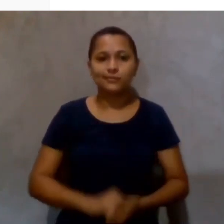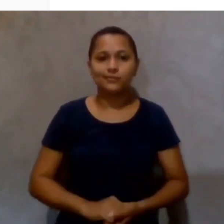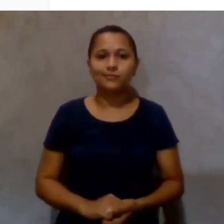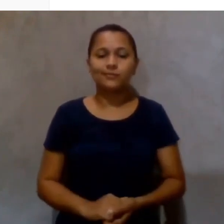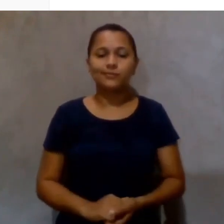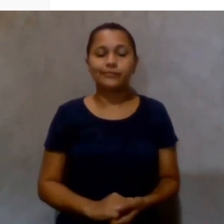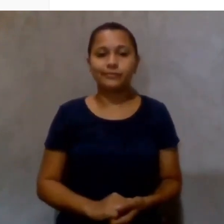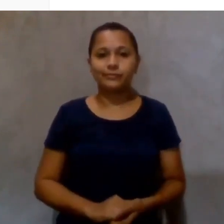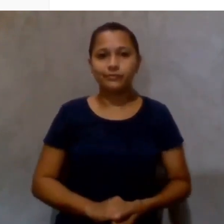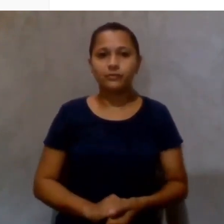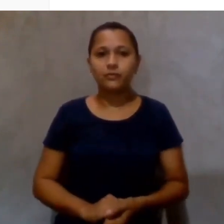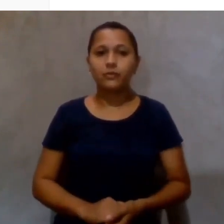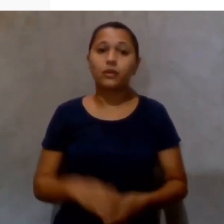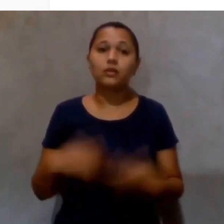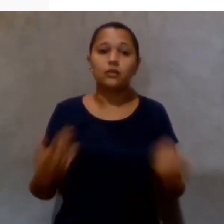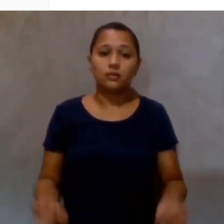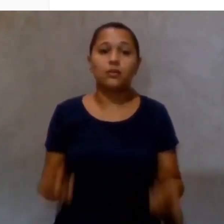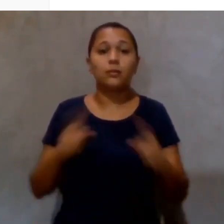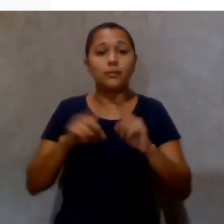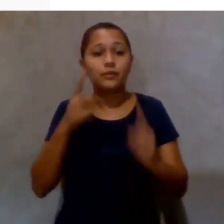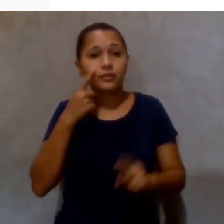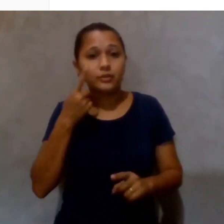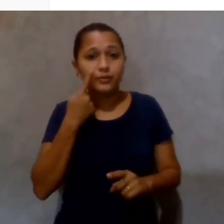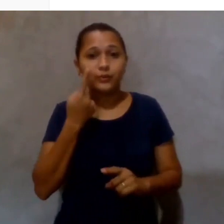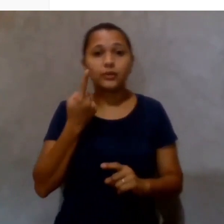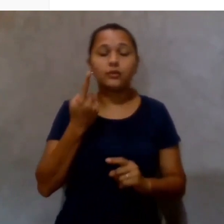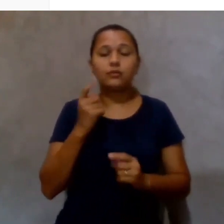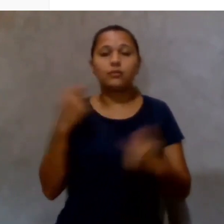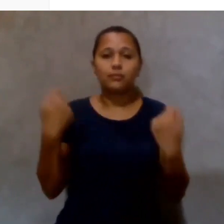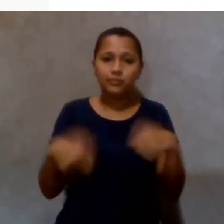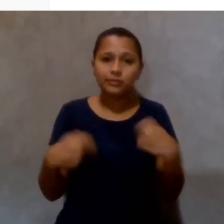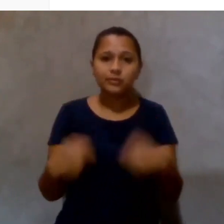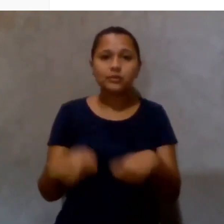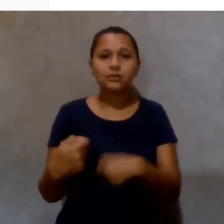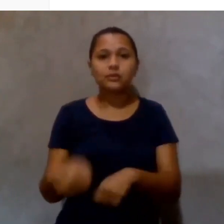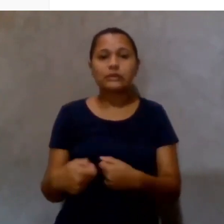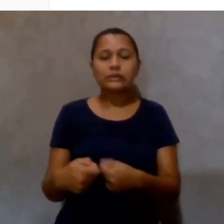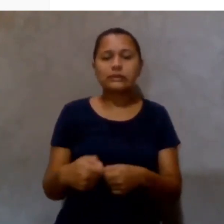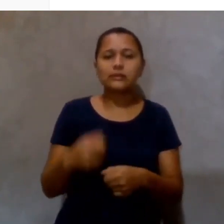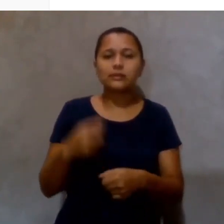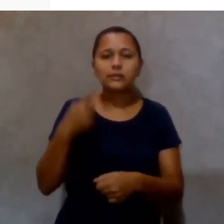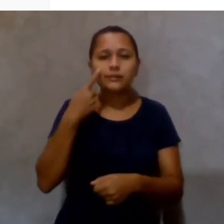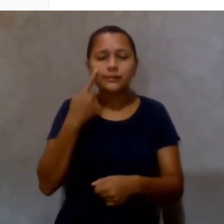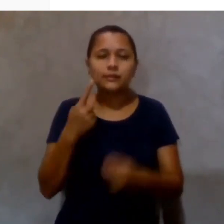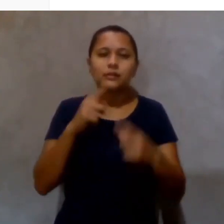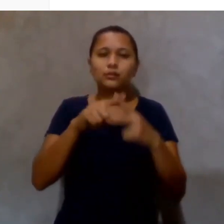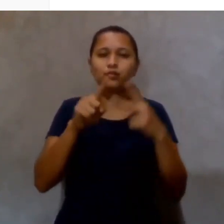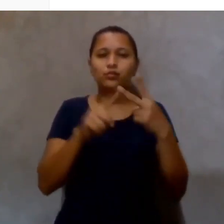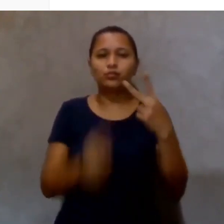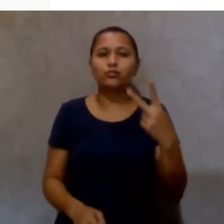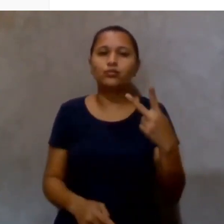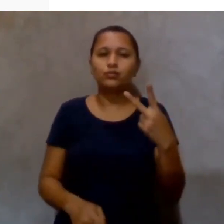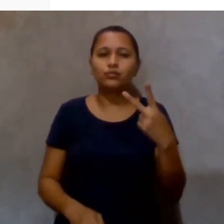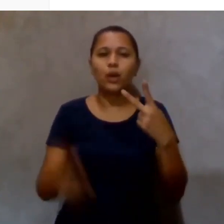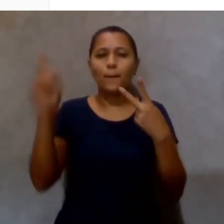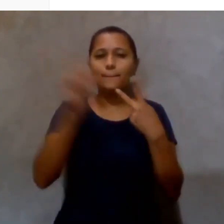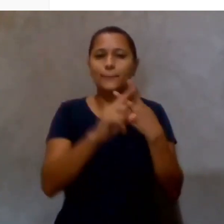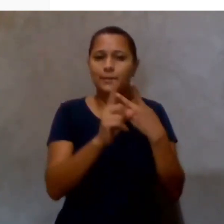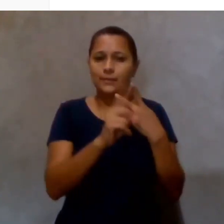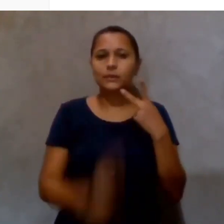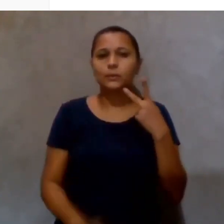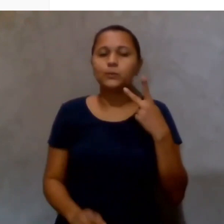Então, para resolvermos esse problema, nós vamos ter que considerar duas situações. Então, qual é a